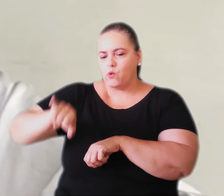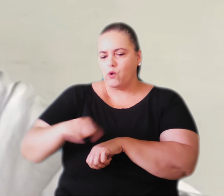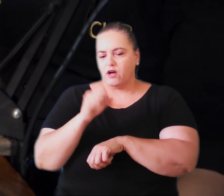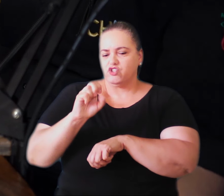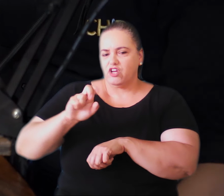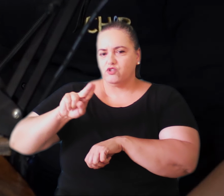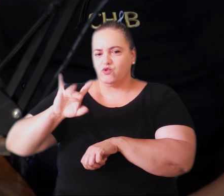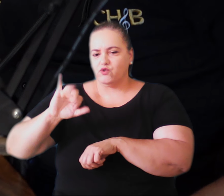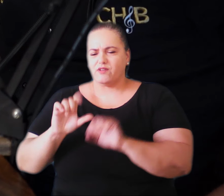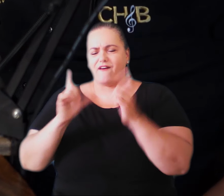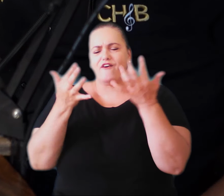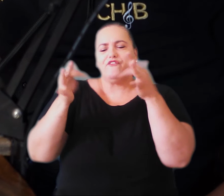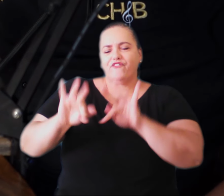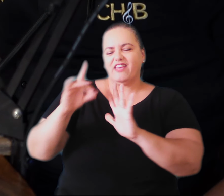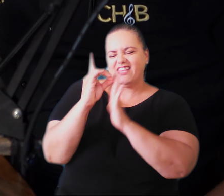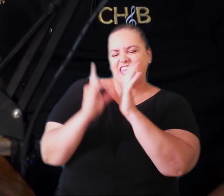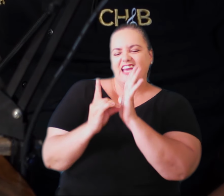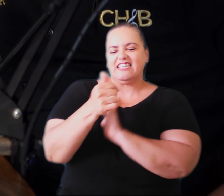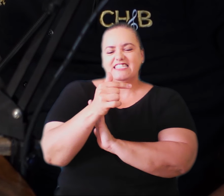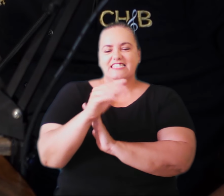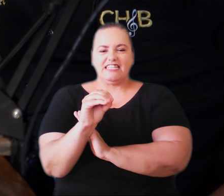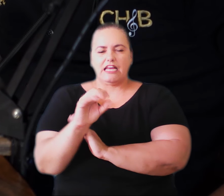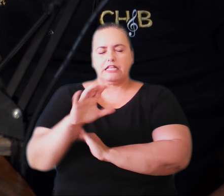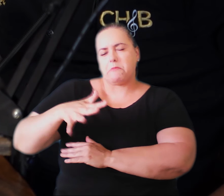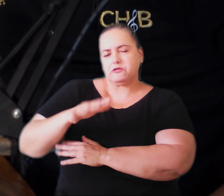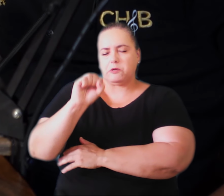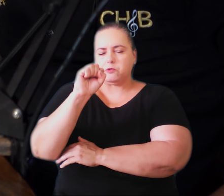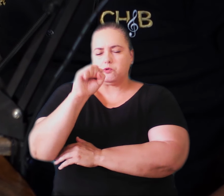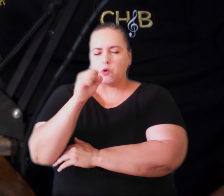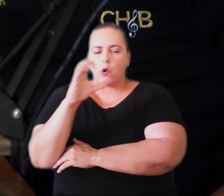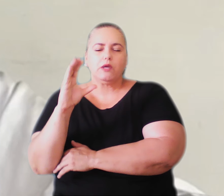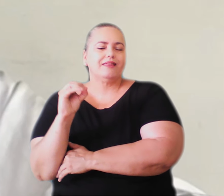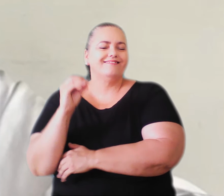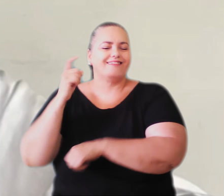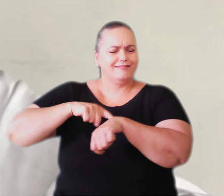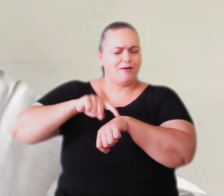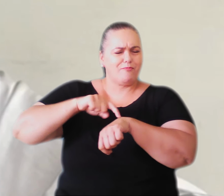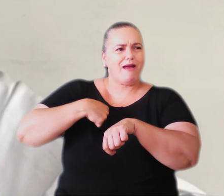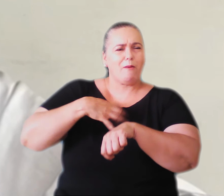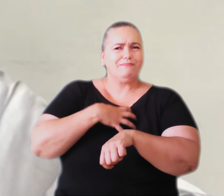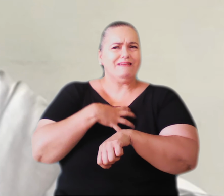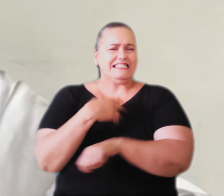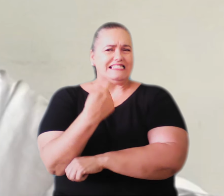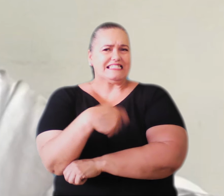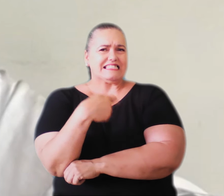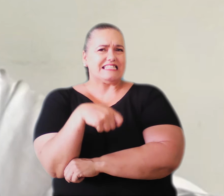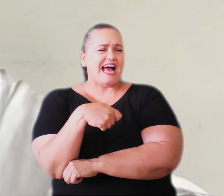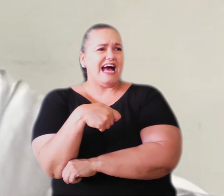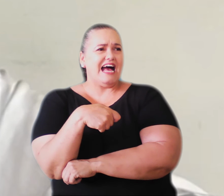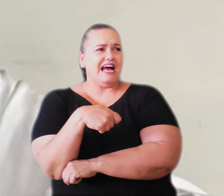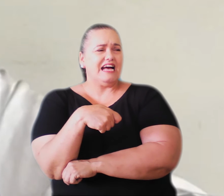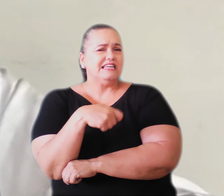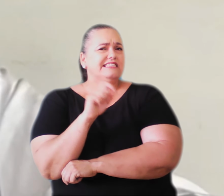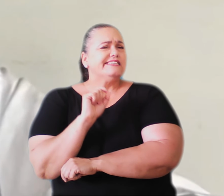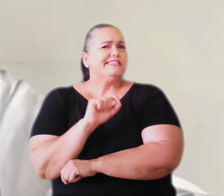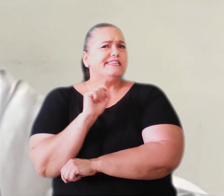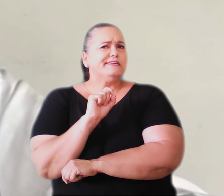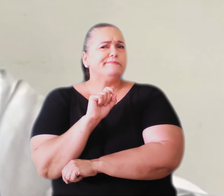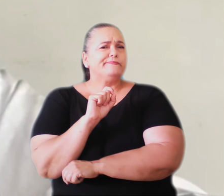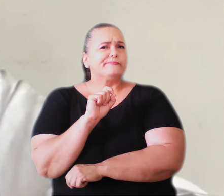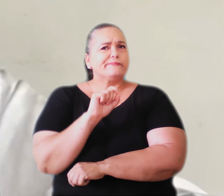da década de 70 e 80, quando já naquela época eu sentia a necessidade de